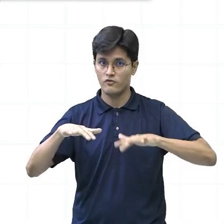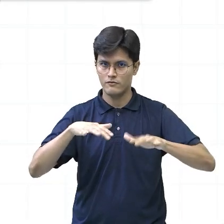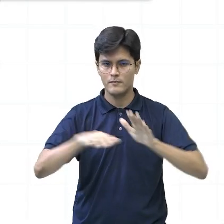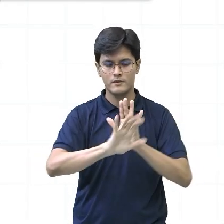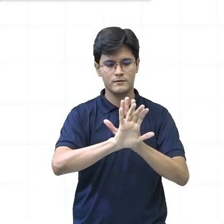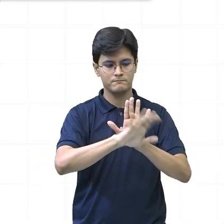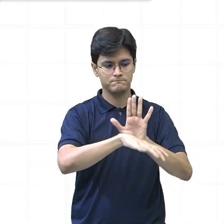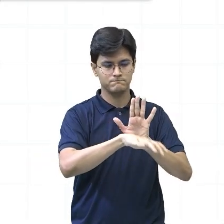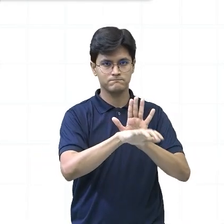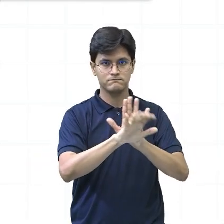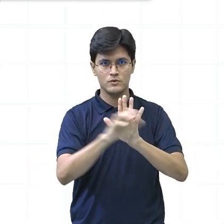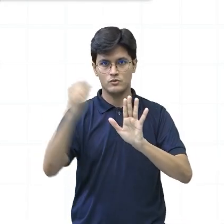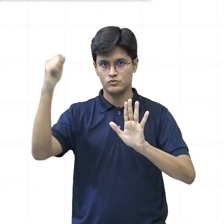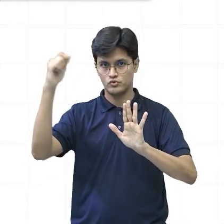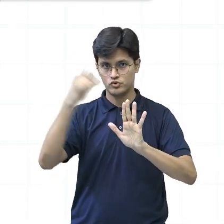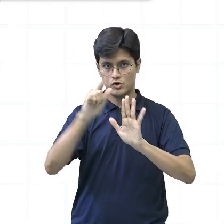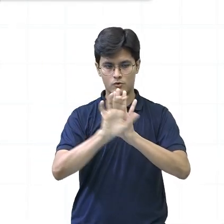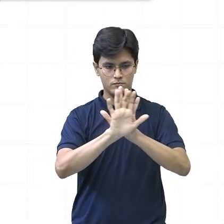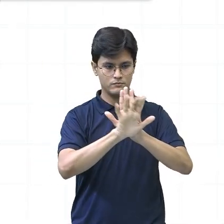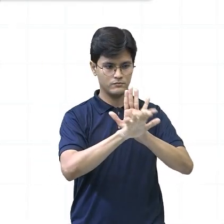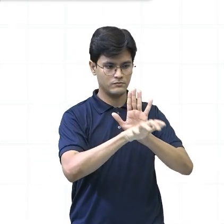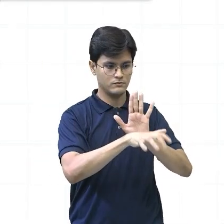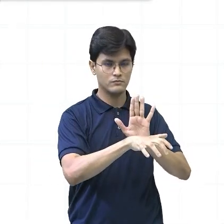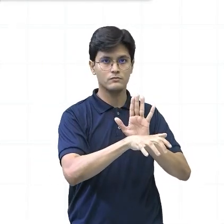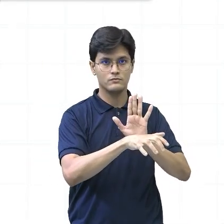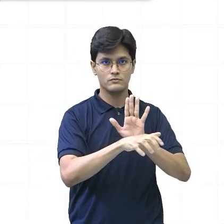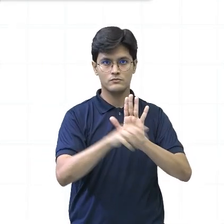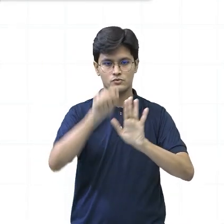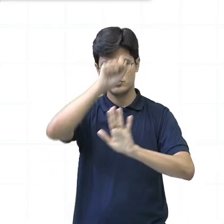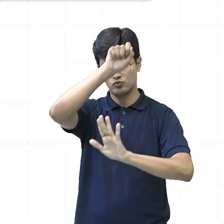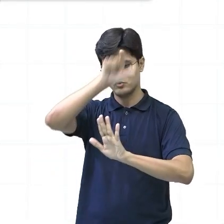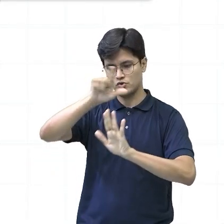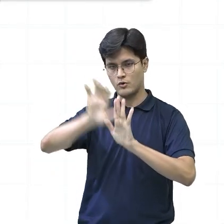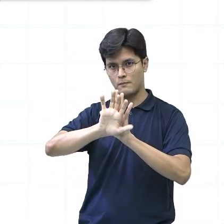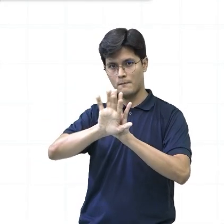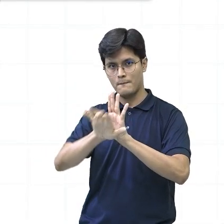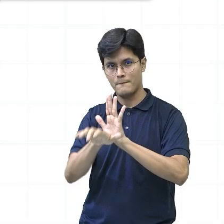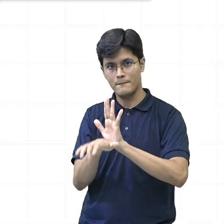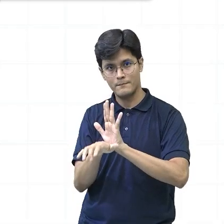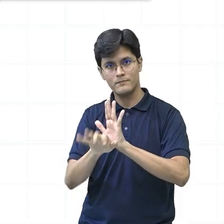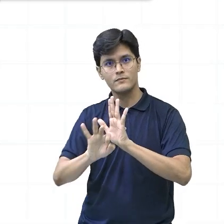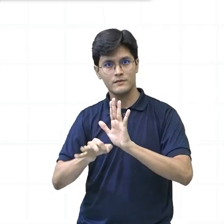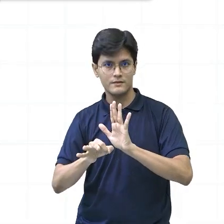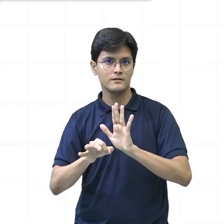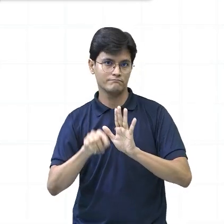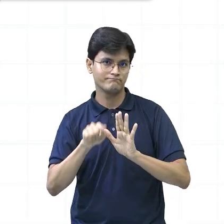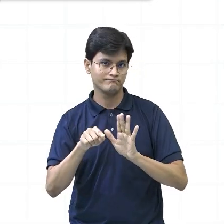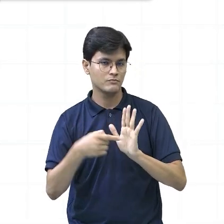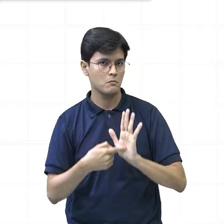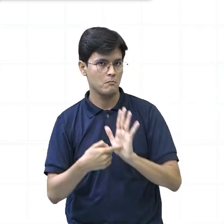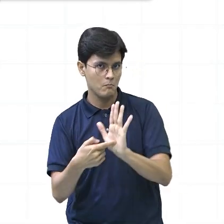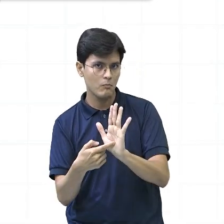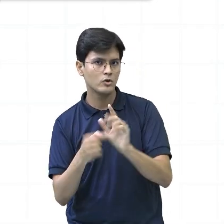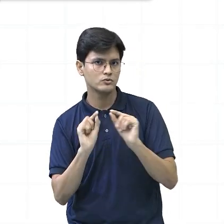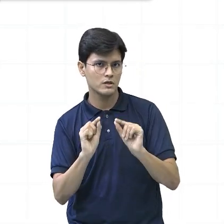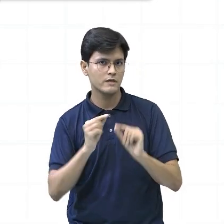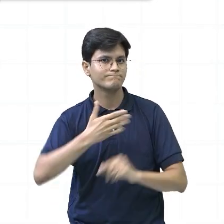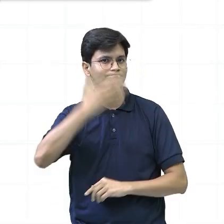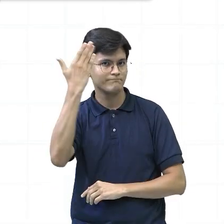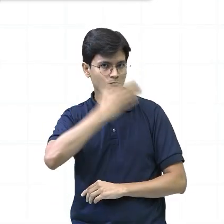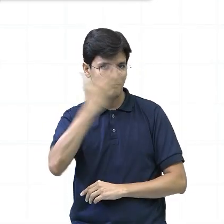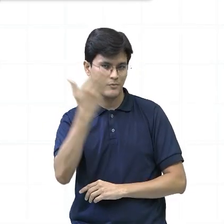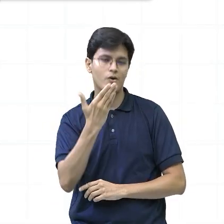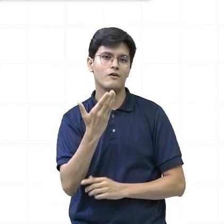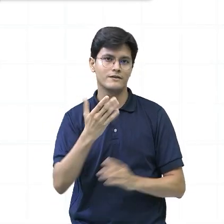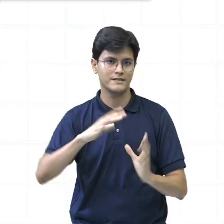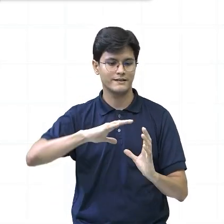ali diferente, por conta desse movimento que a Terra faz. Então, isso é uma evidência de que realmente esse planeta está